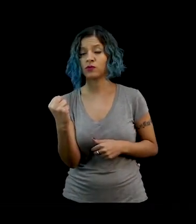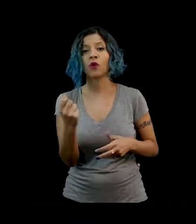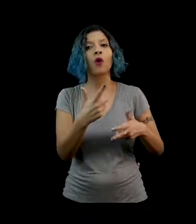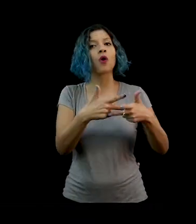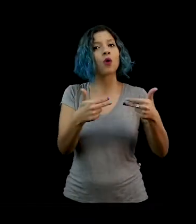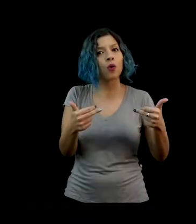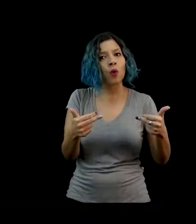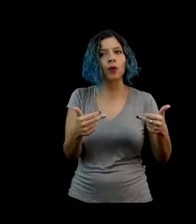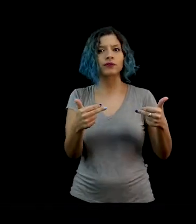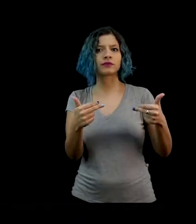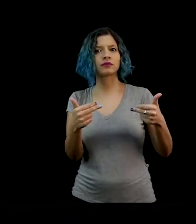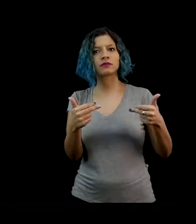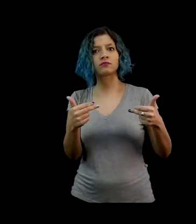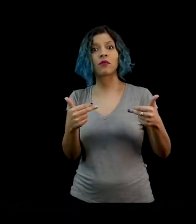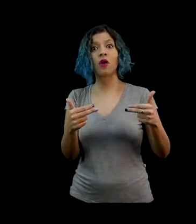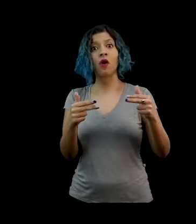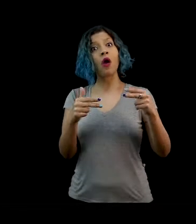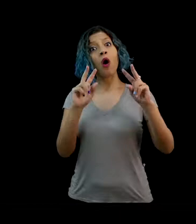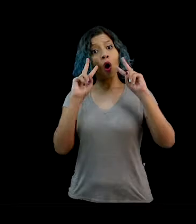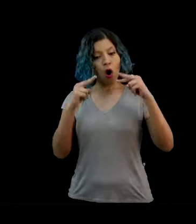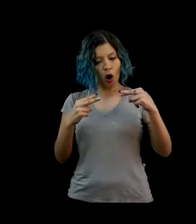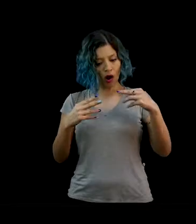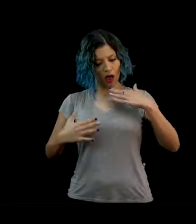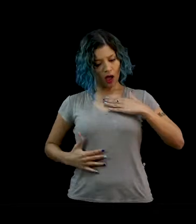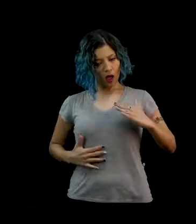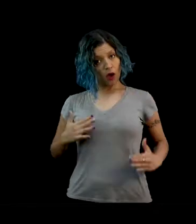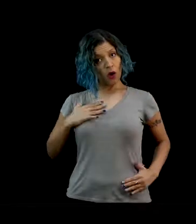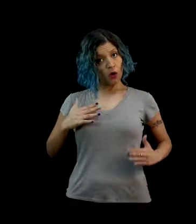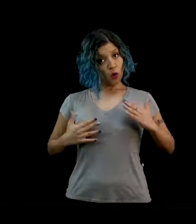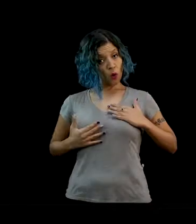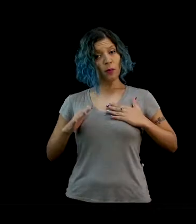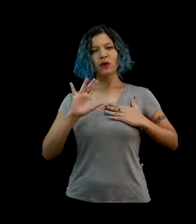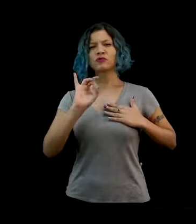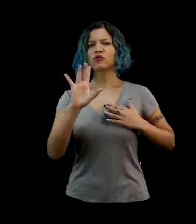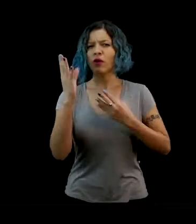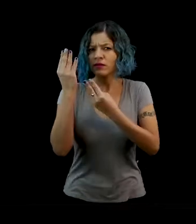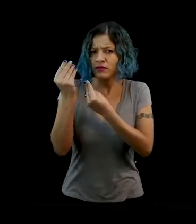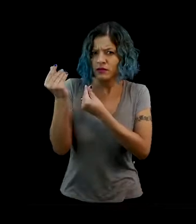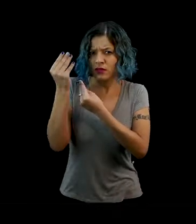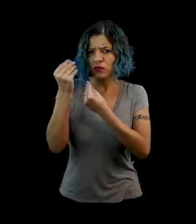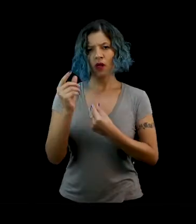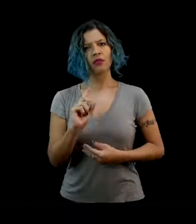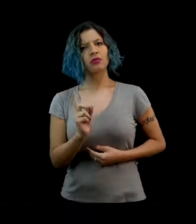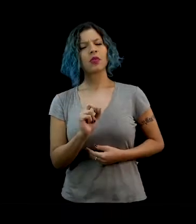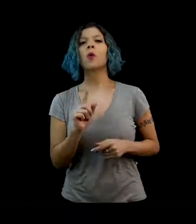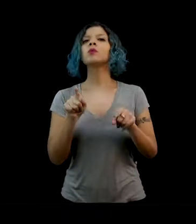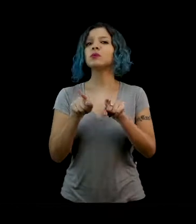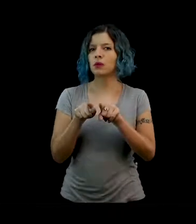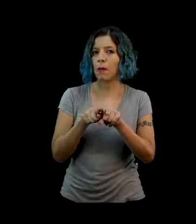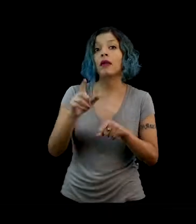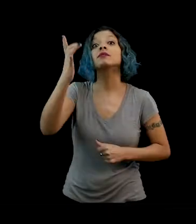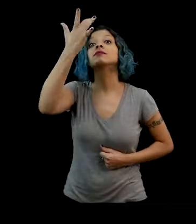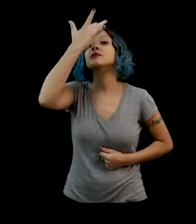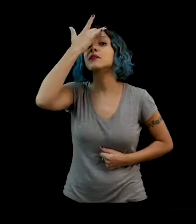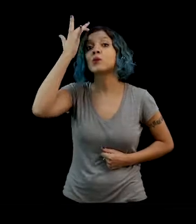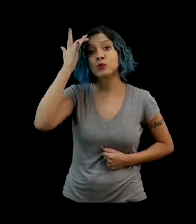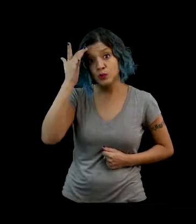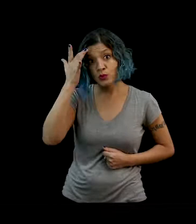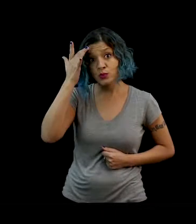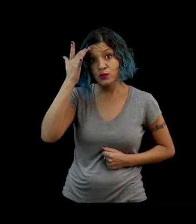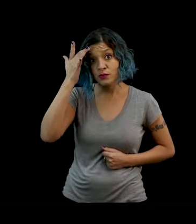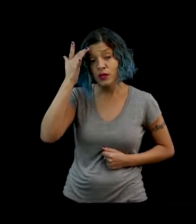coisas que vão para o corpo mas não só em relação à sexualidade então saúde mental